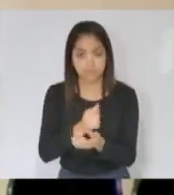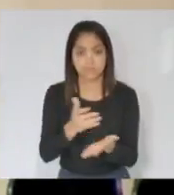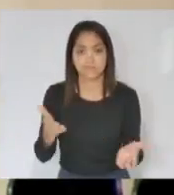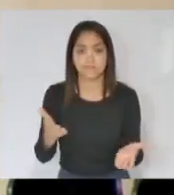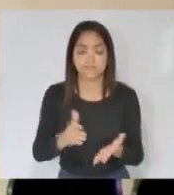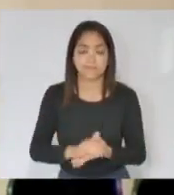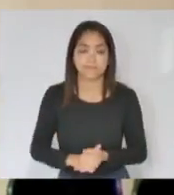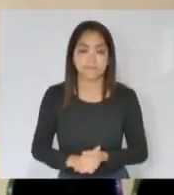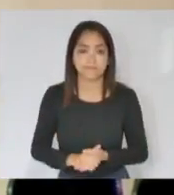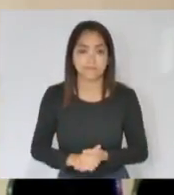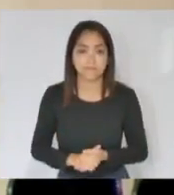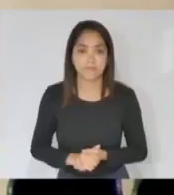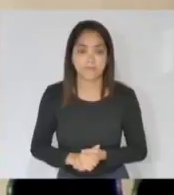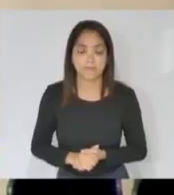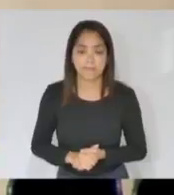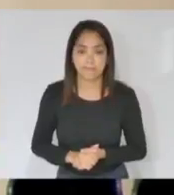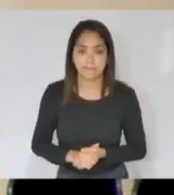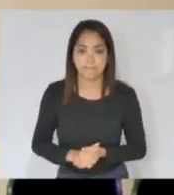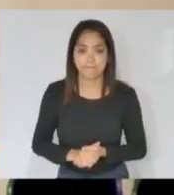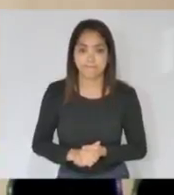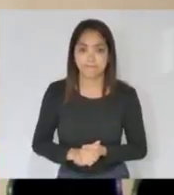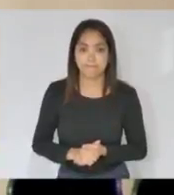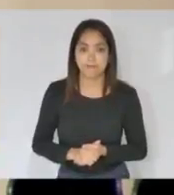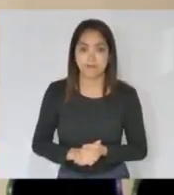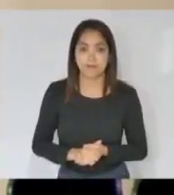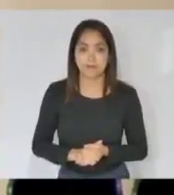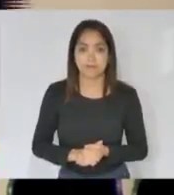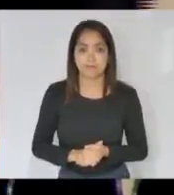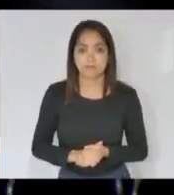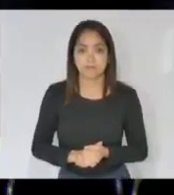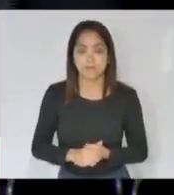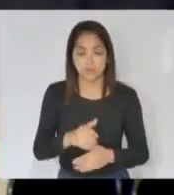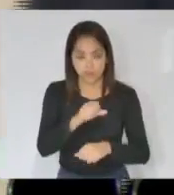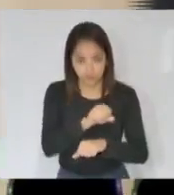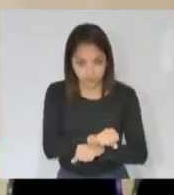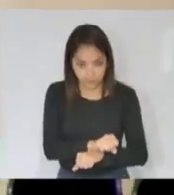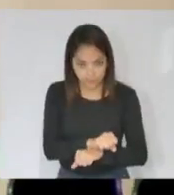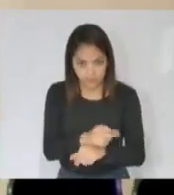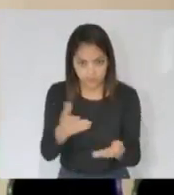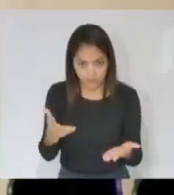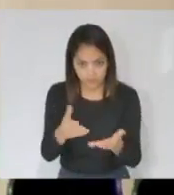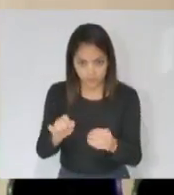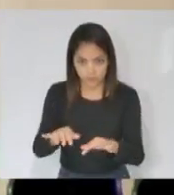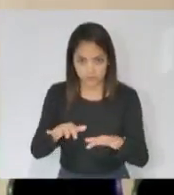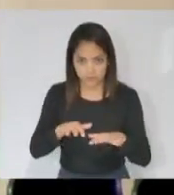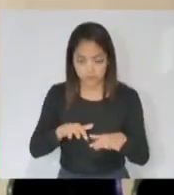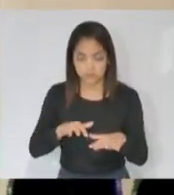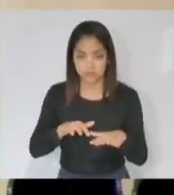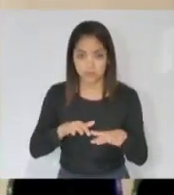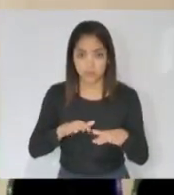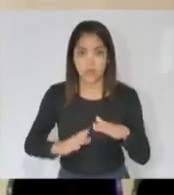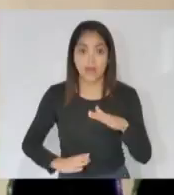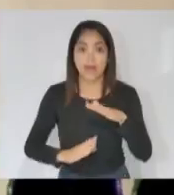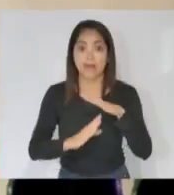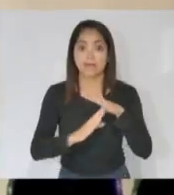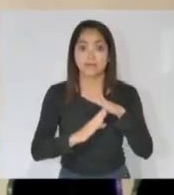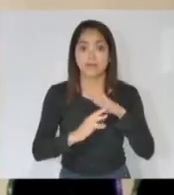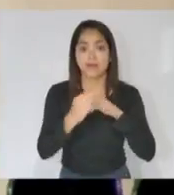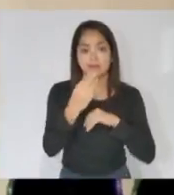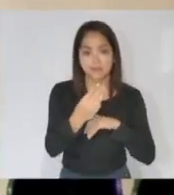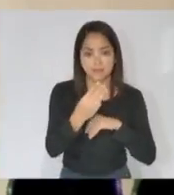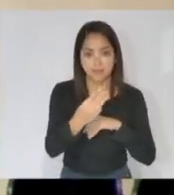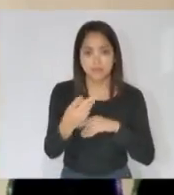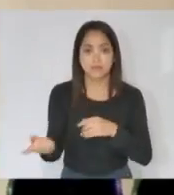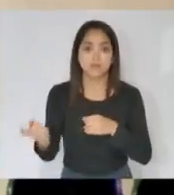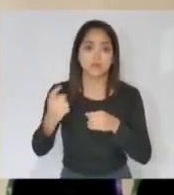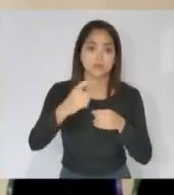expediente. A presidência suspende a presente sessão até às 15 horas, quando teremos o